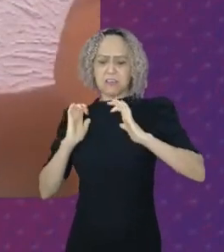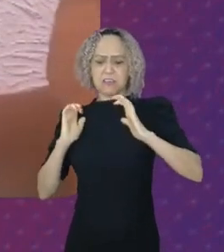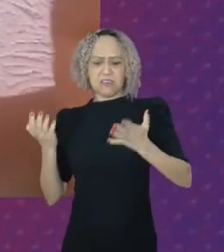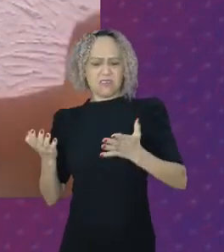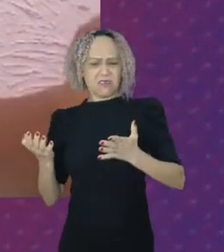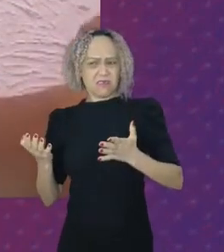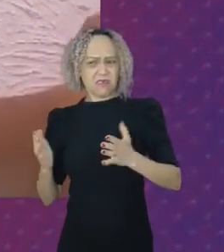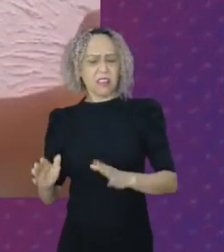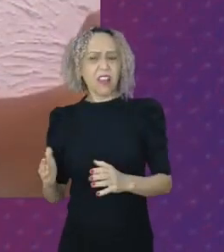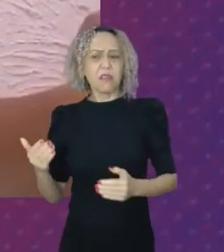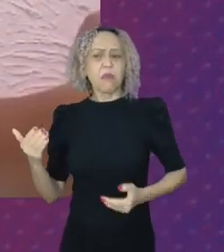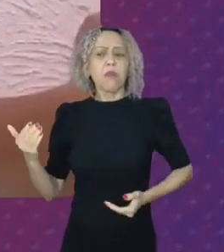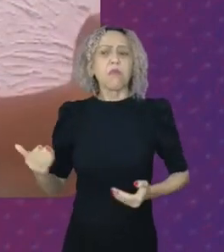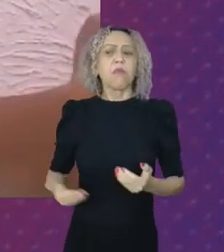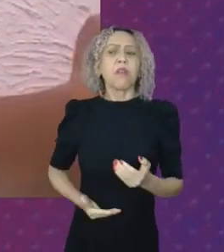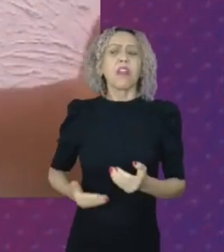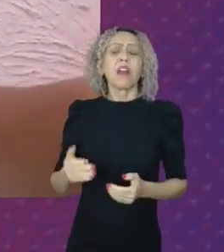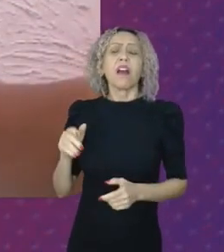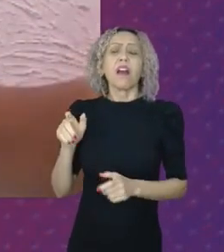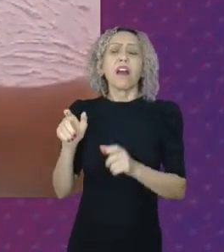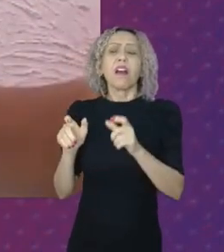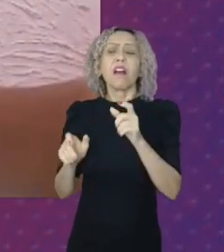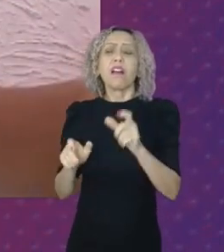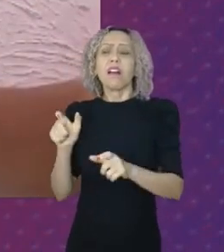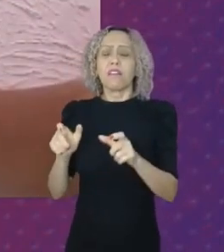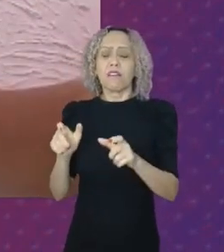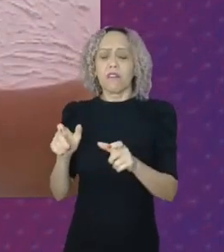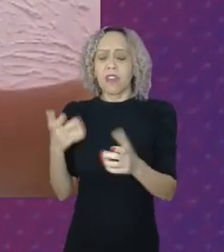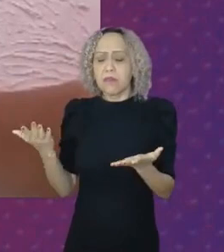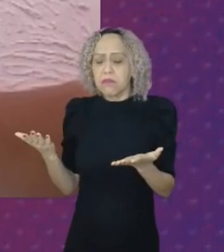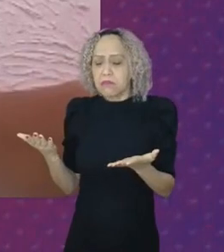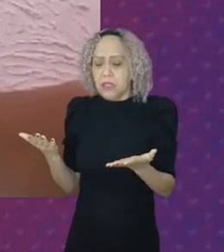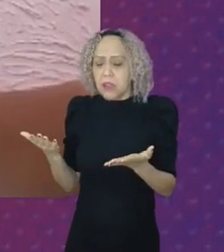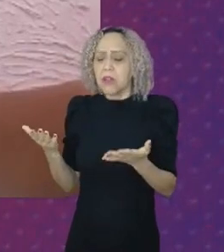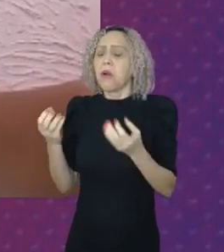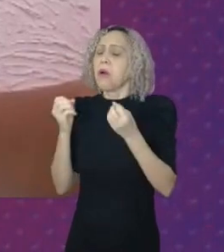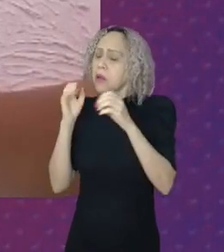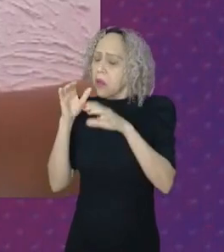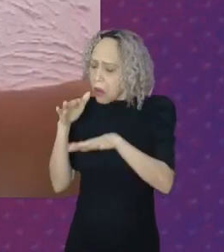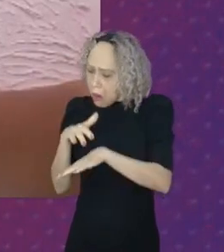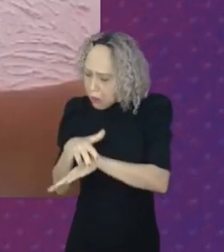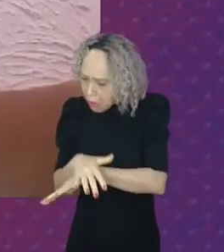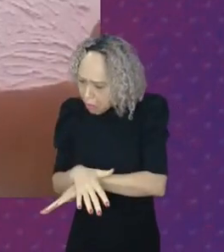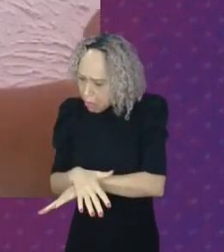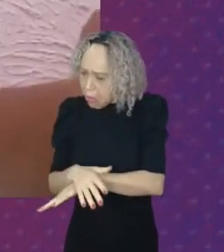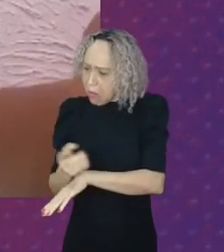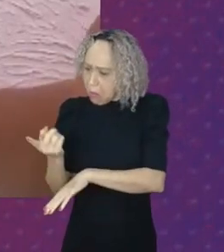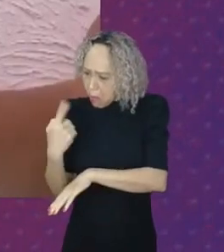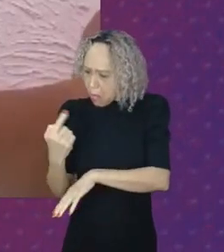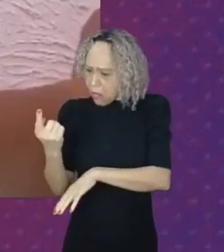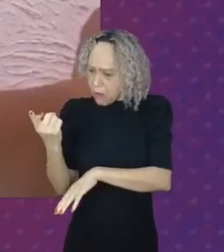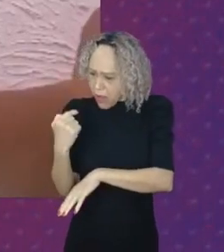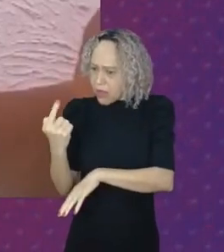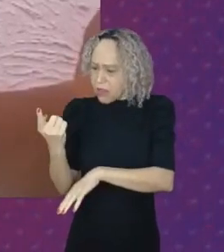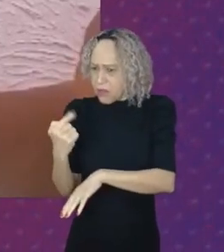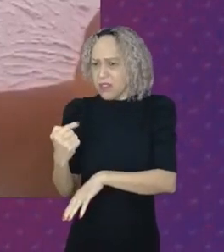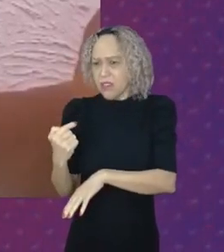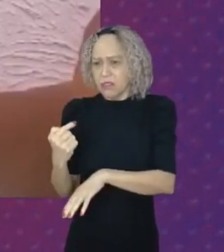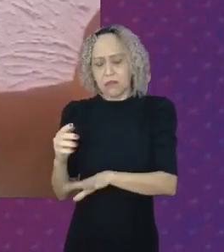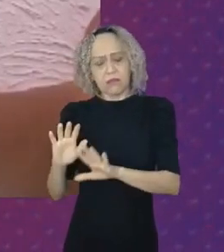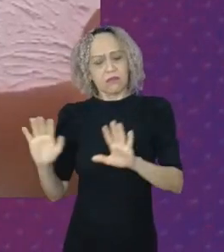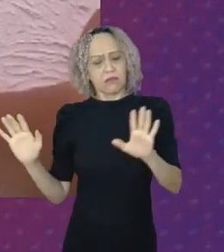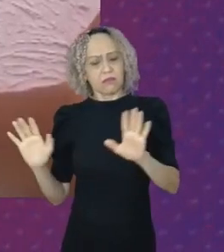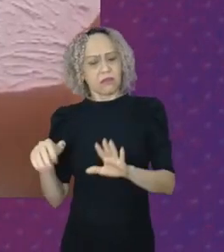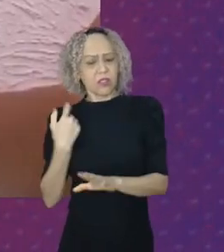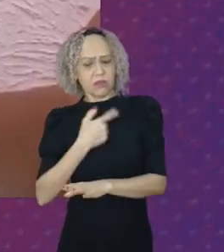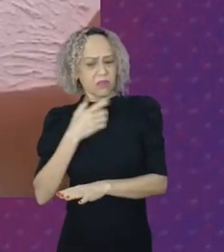empregada doméstica vem do servir, né? E a gente não quer, porque antes a gente nem